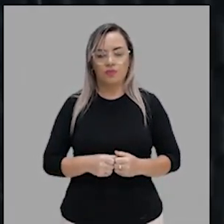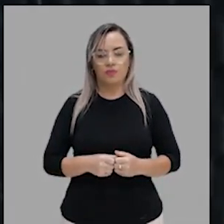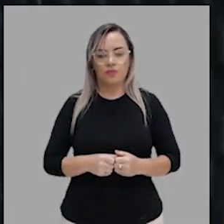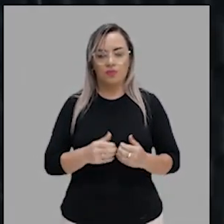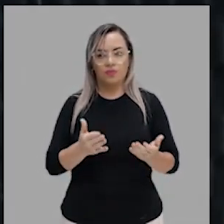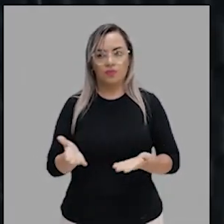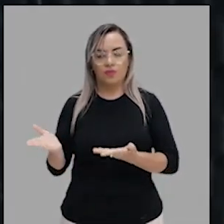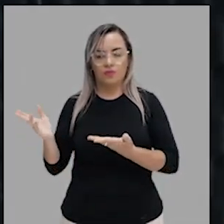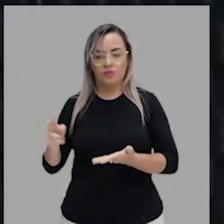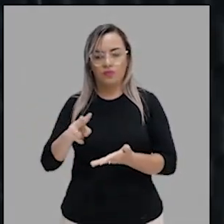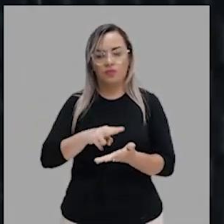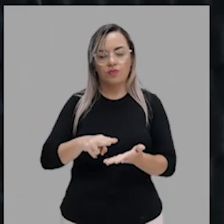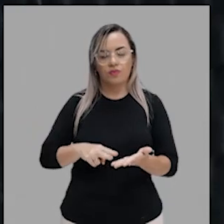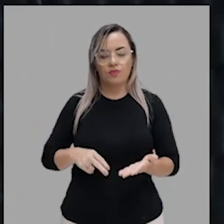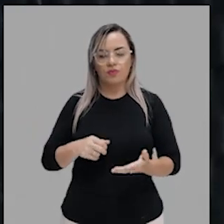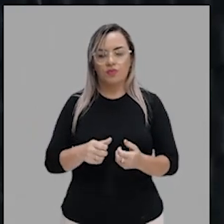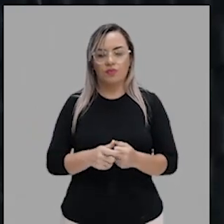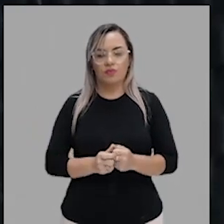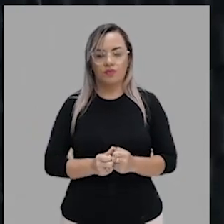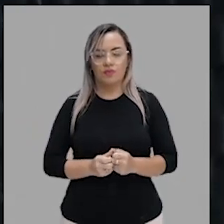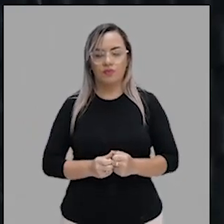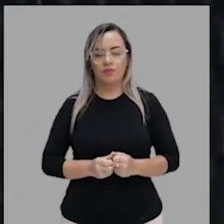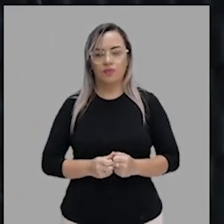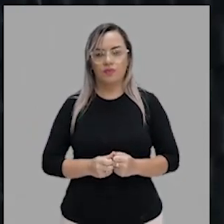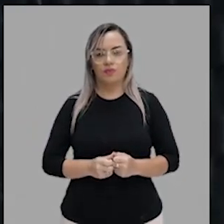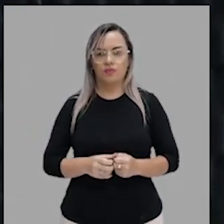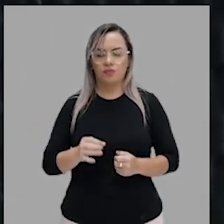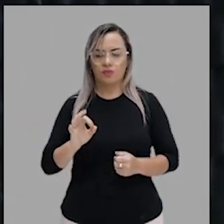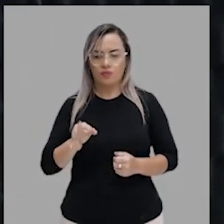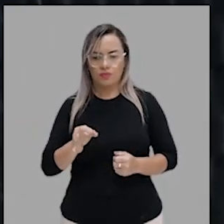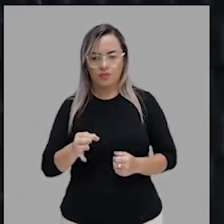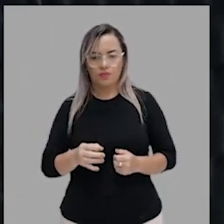circunstância no processo da ação verbal, certo?